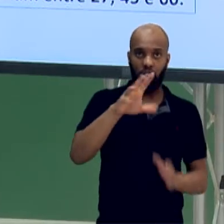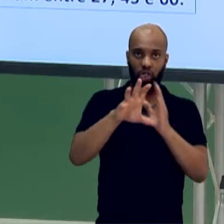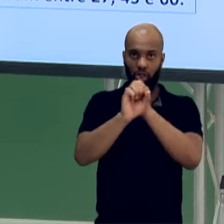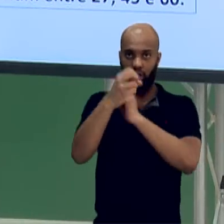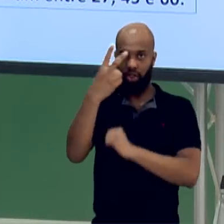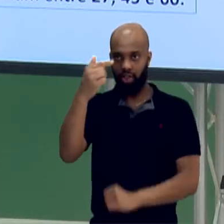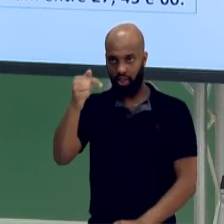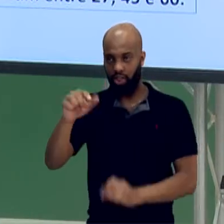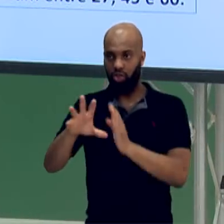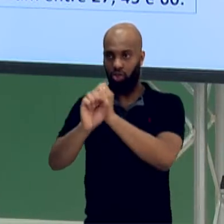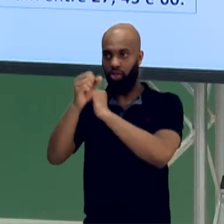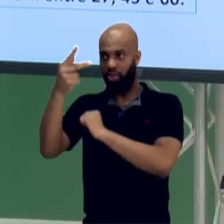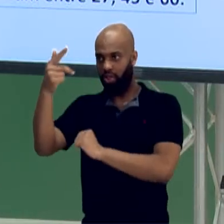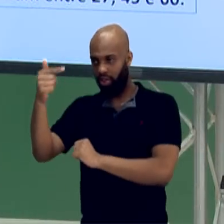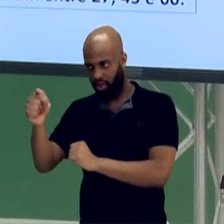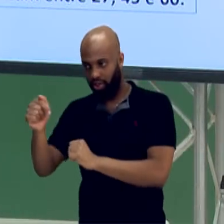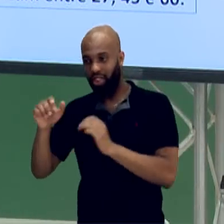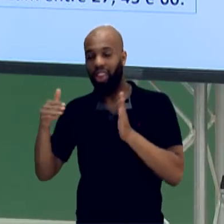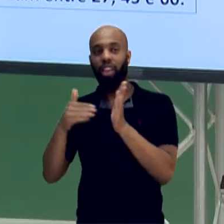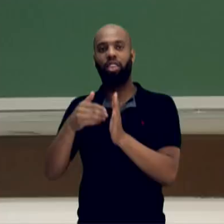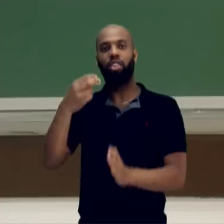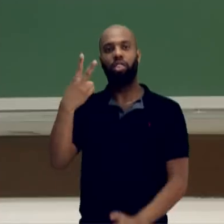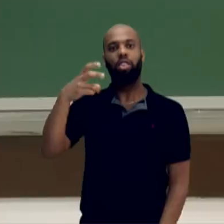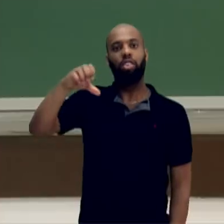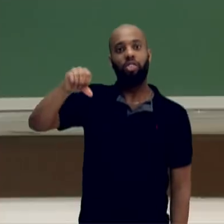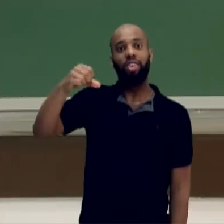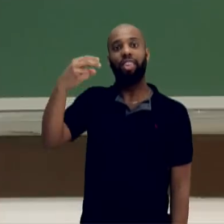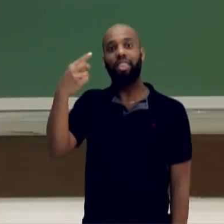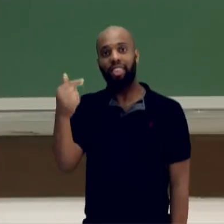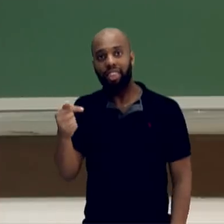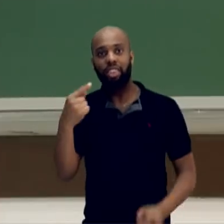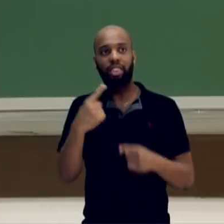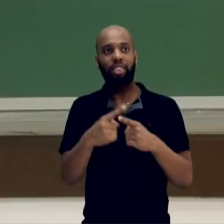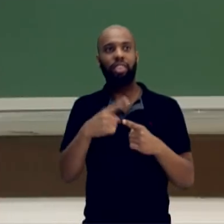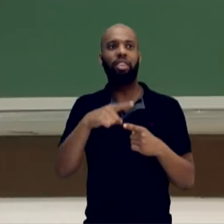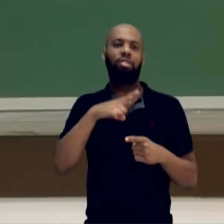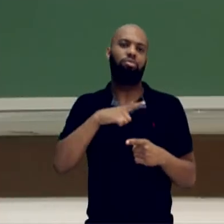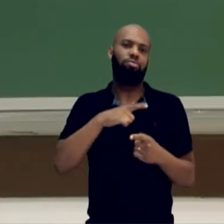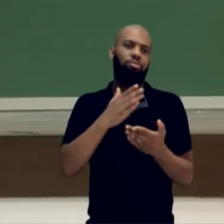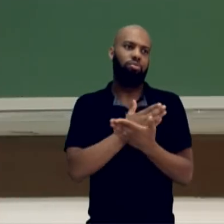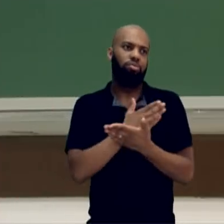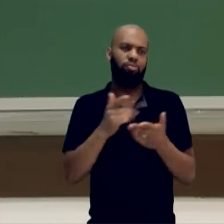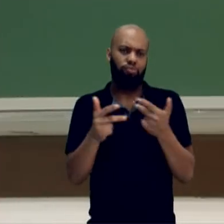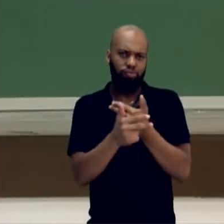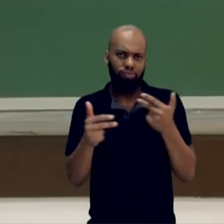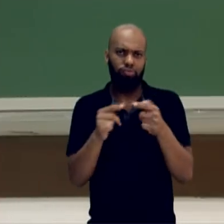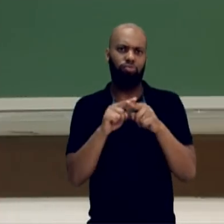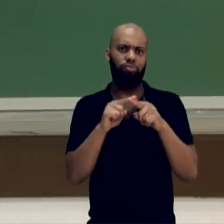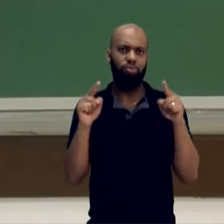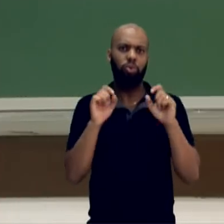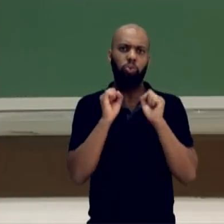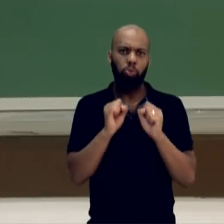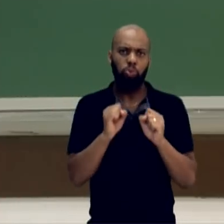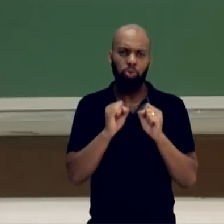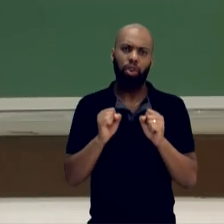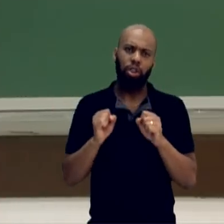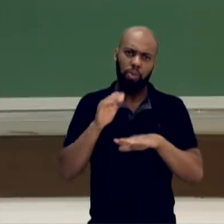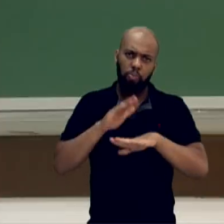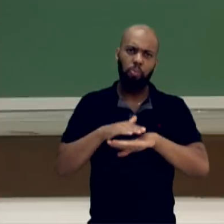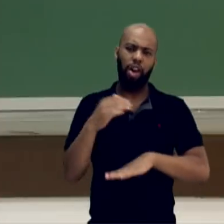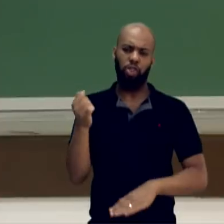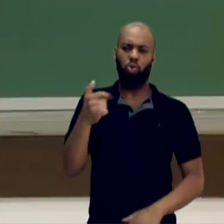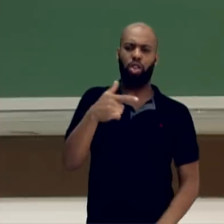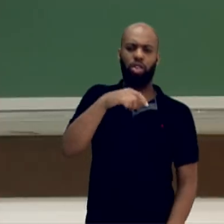27, fiz até o 297 porque eu coloquei condicionais, né? Mas poderia ir além do